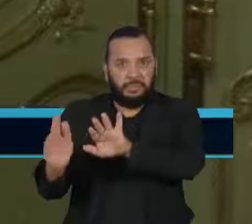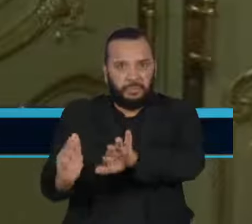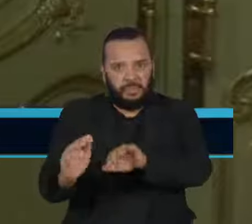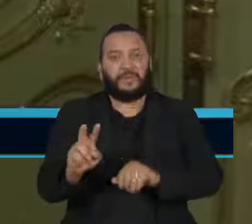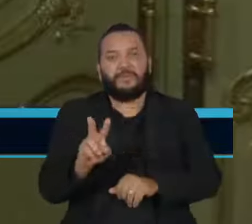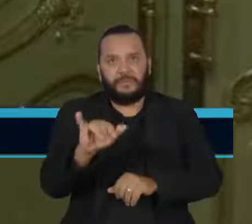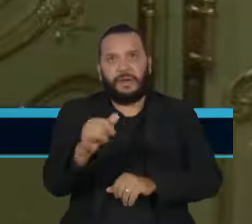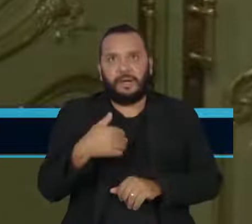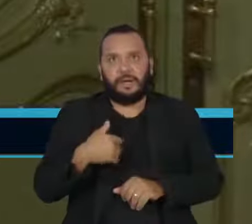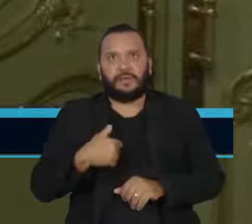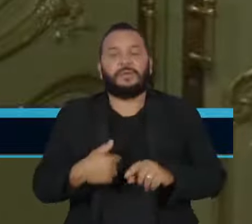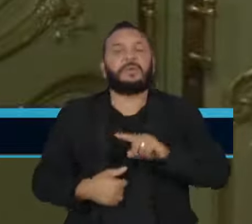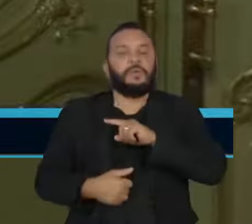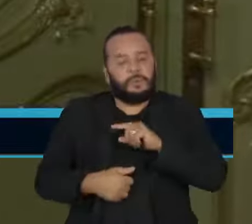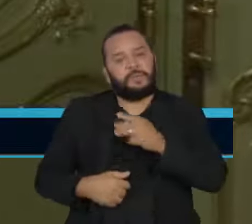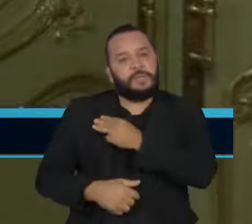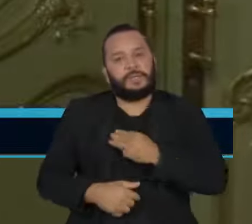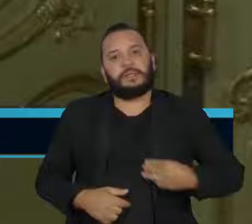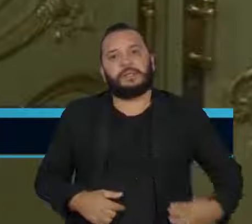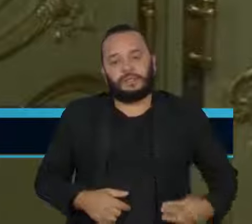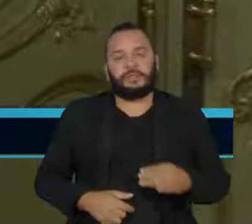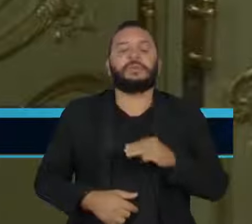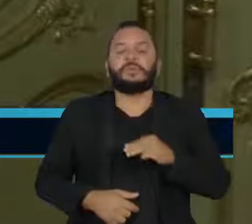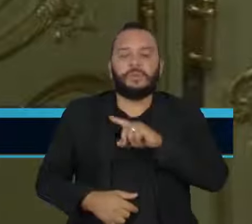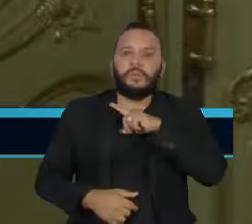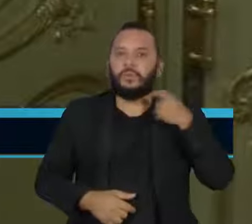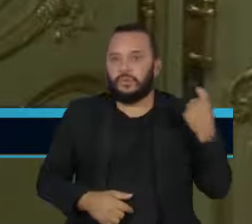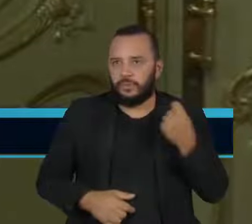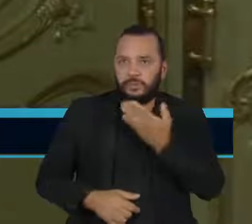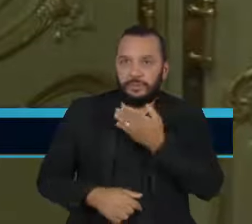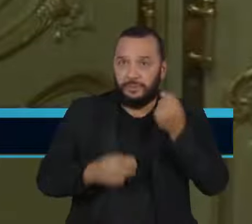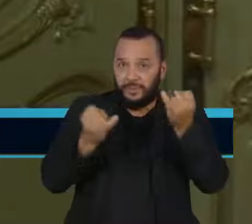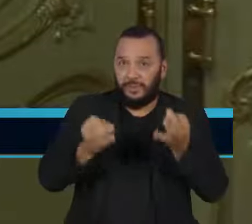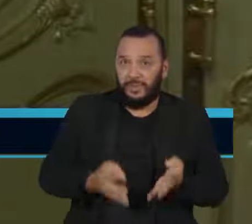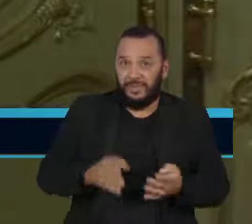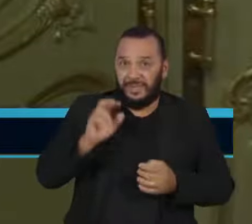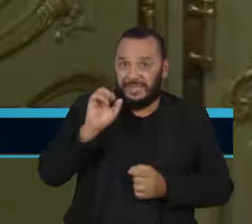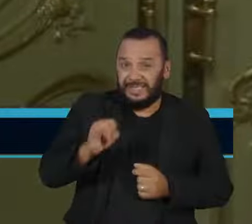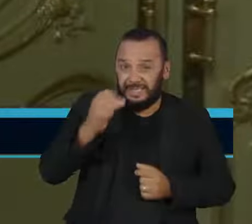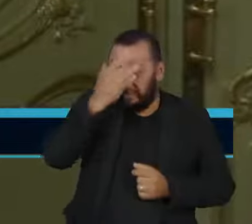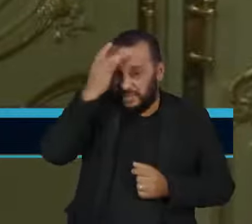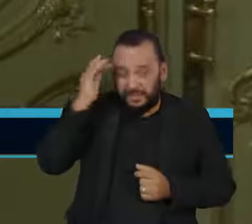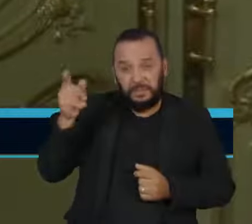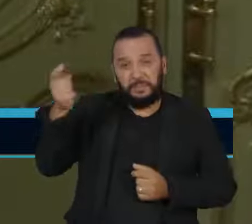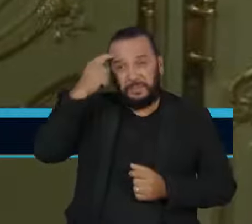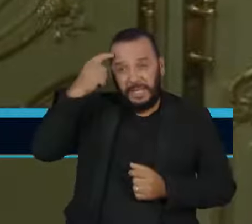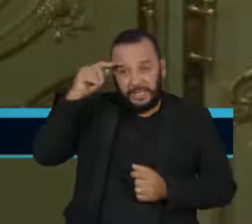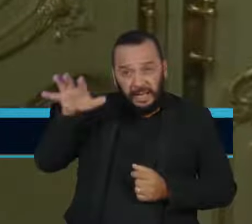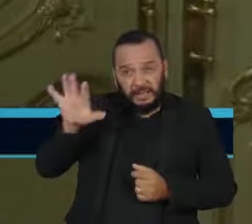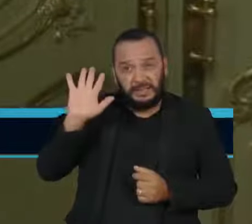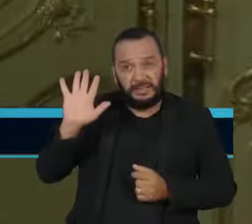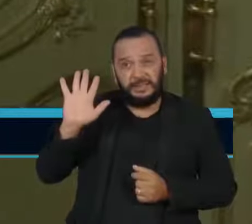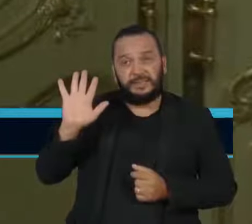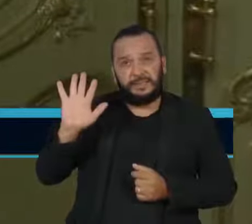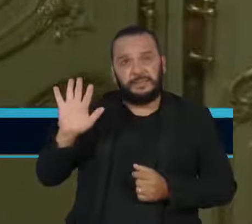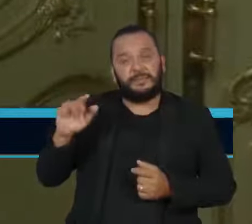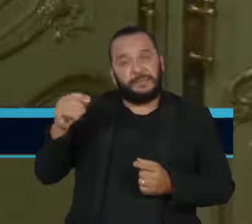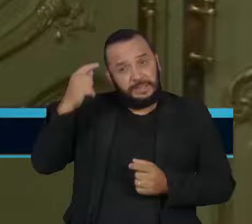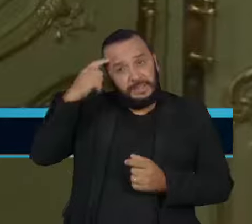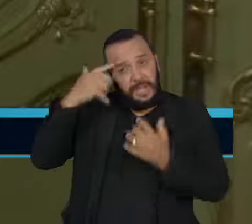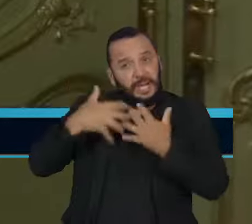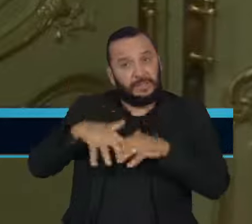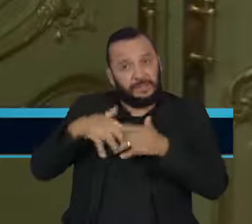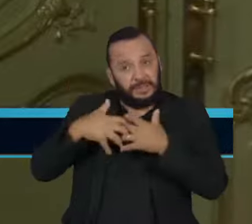O ministro russo, Sergei Lavrov, alertou: aqueles que se permitirem tais pensamentos deveriam usar a cabeça